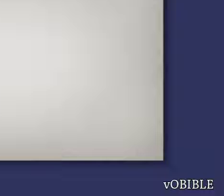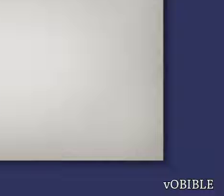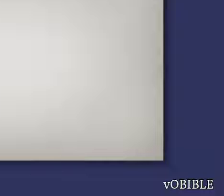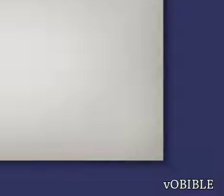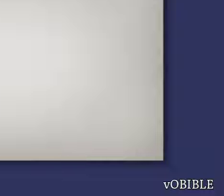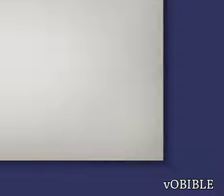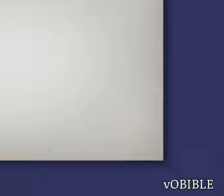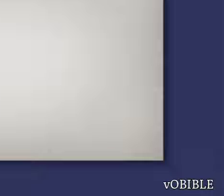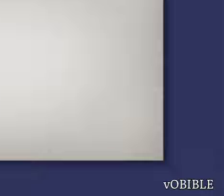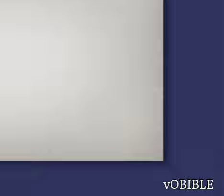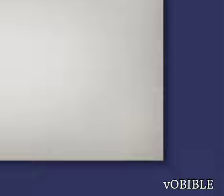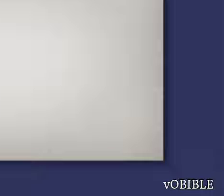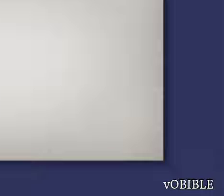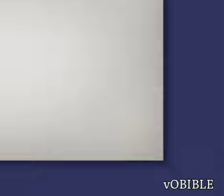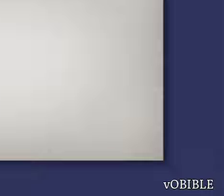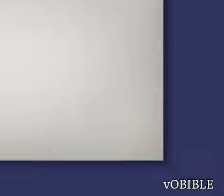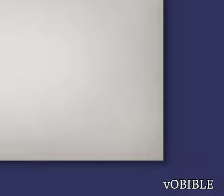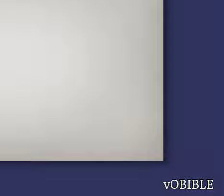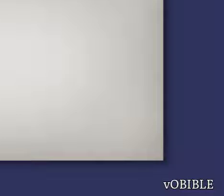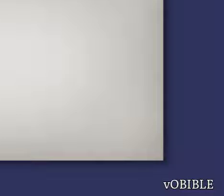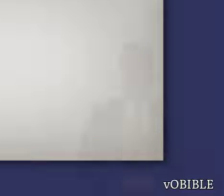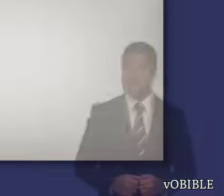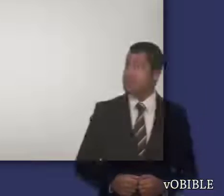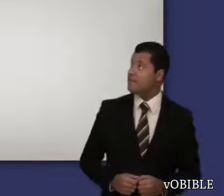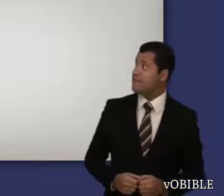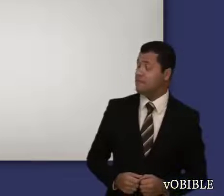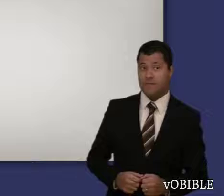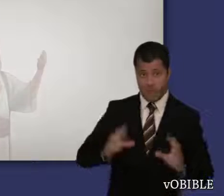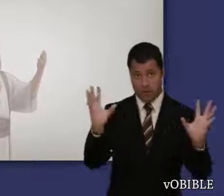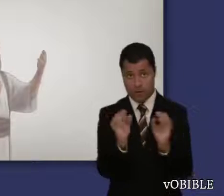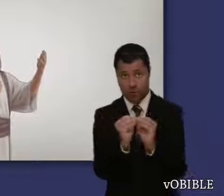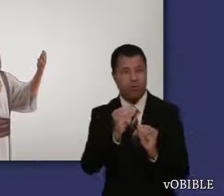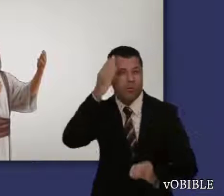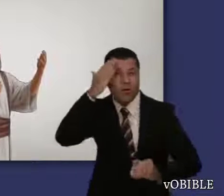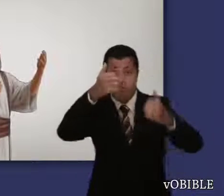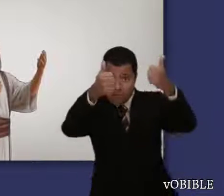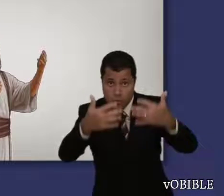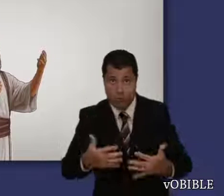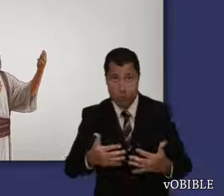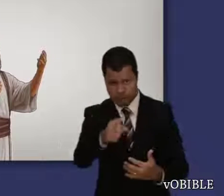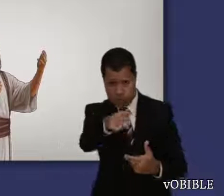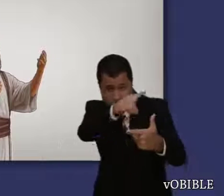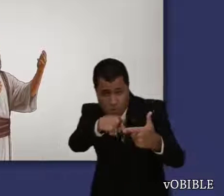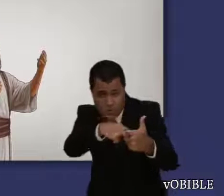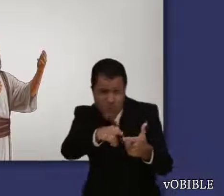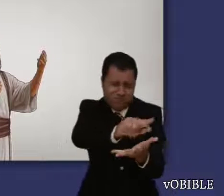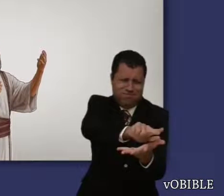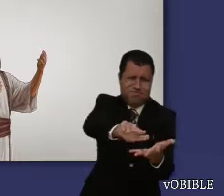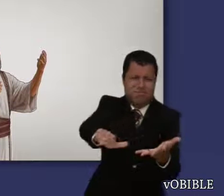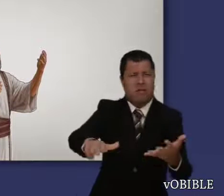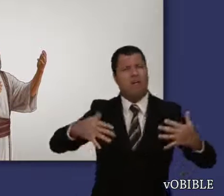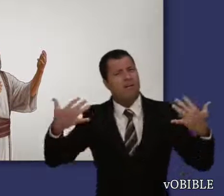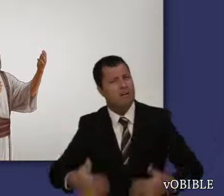2 Coríntios tem 13 capítulos. No capítulo 1, Paulo chama a Jeová de o Pai de eternas